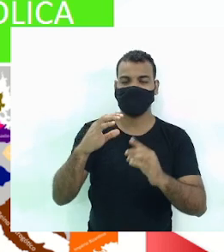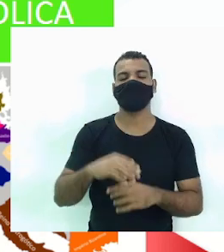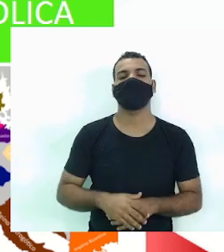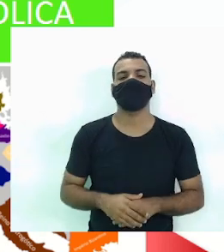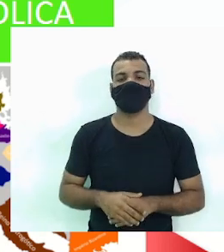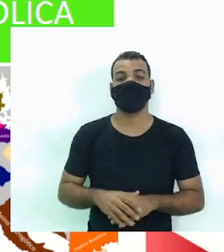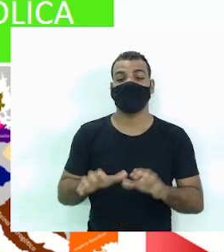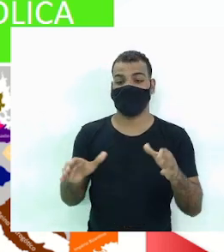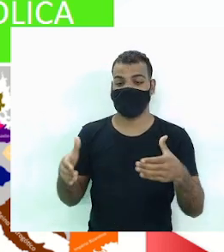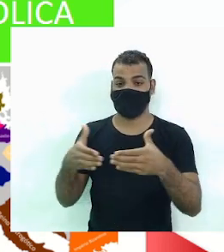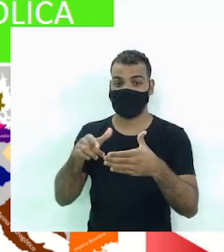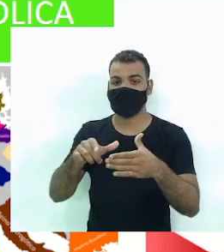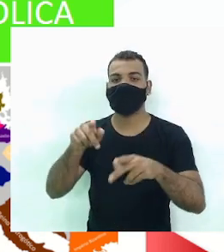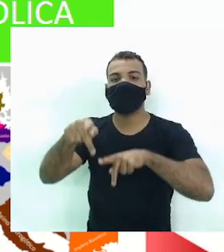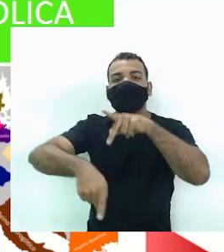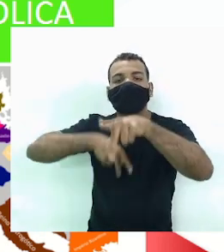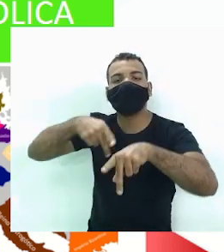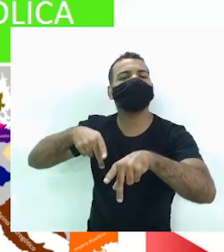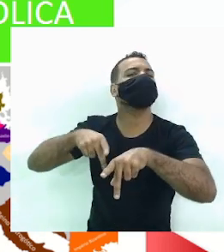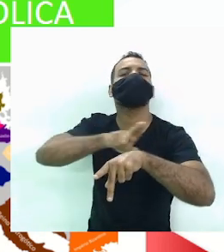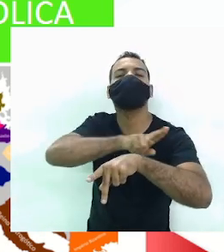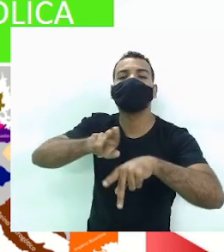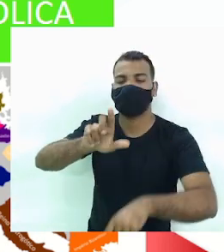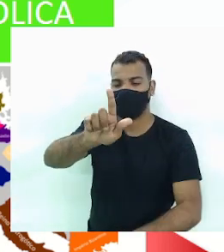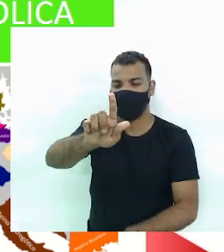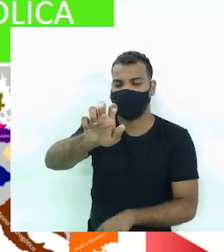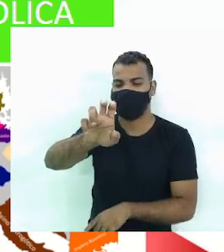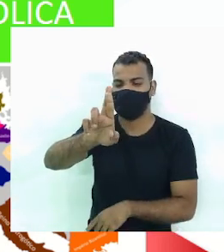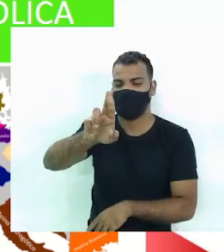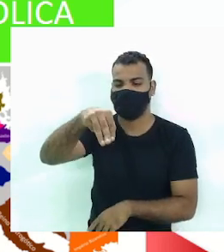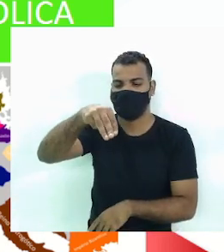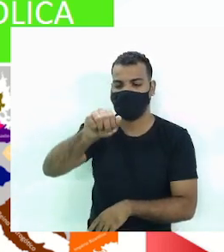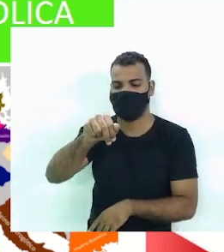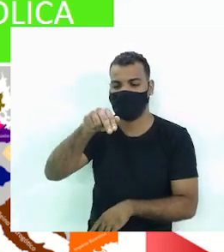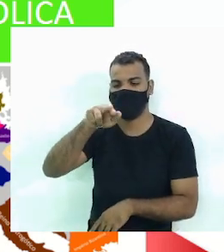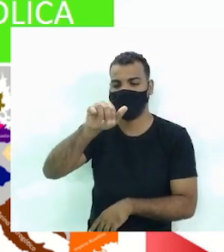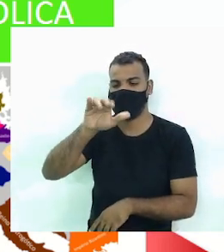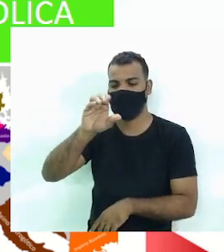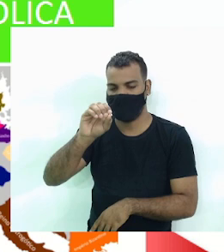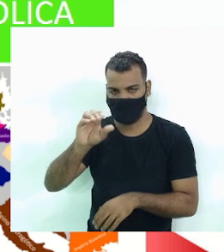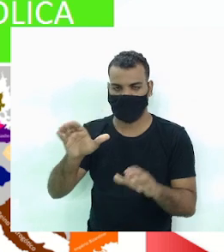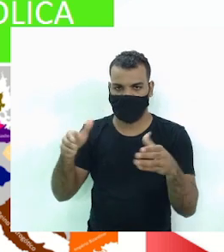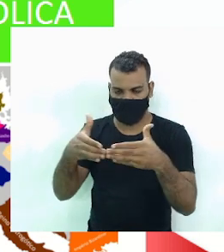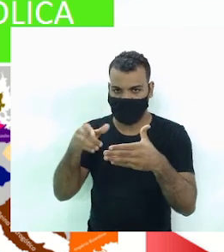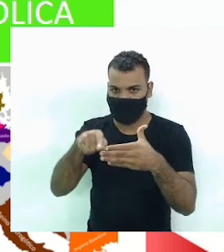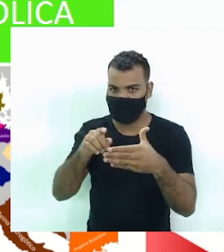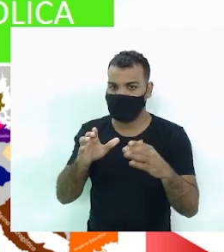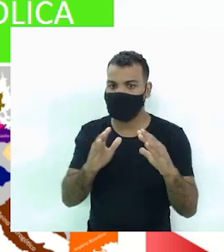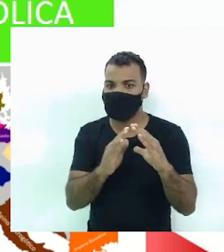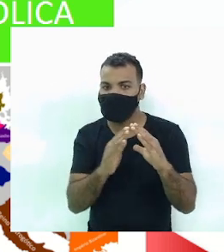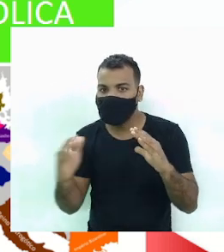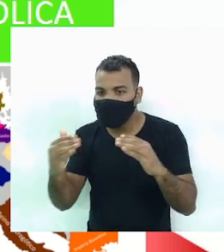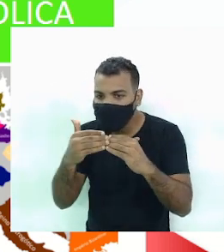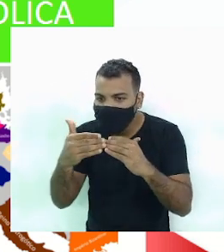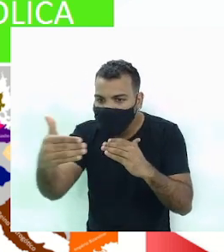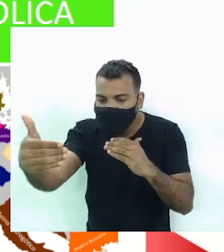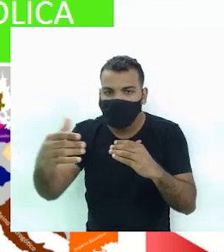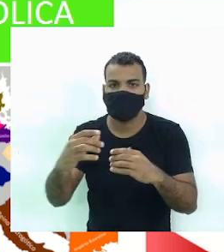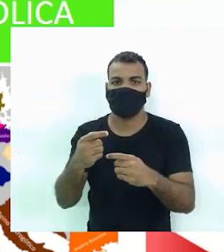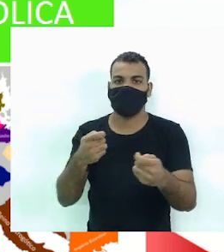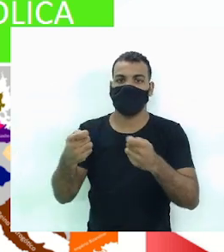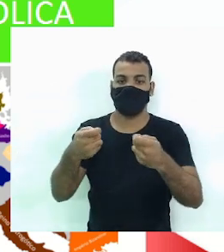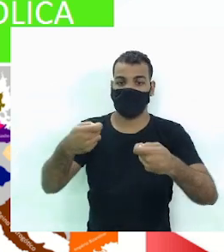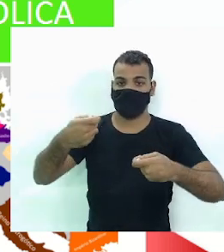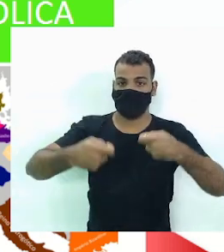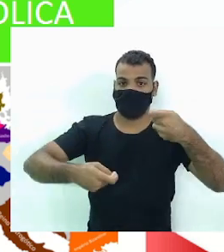povos germânicos, não é? Que vai predominar nesse período. E, de brinde, um novo sistema